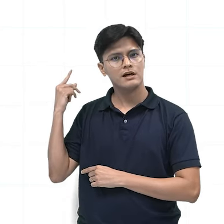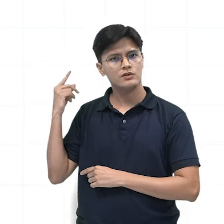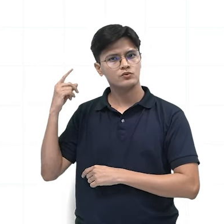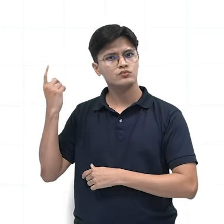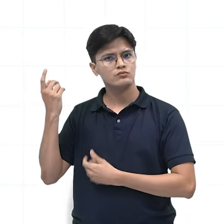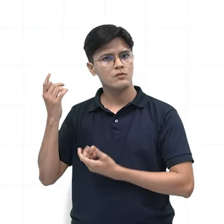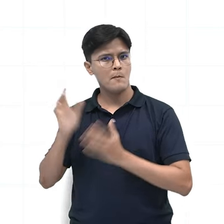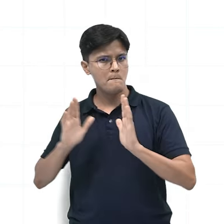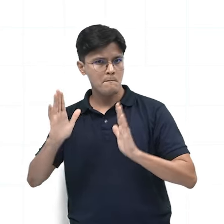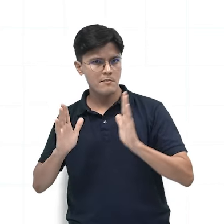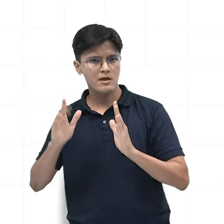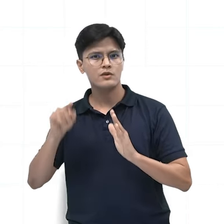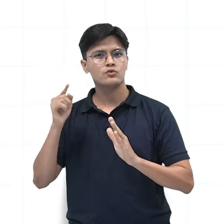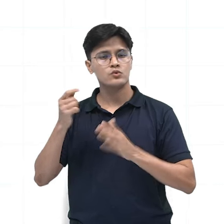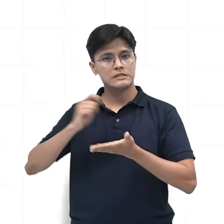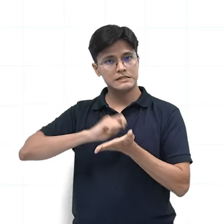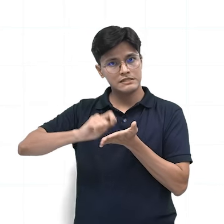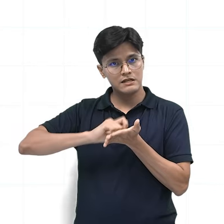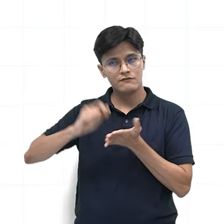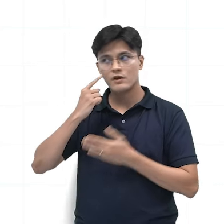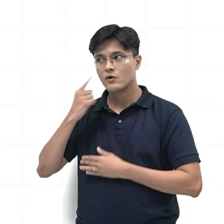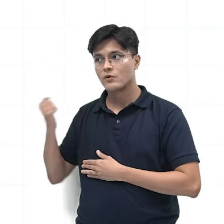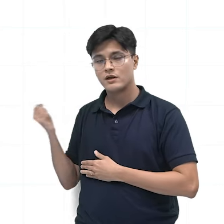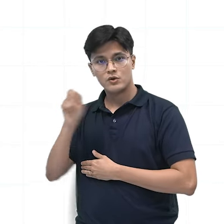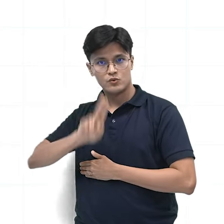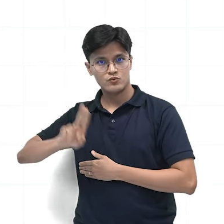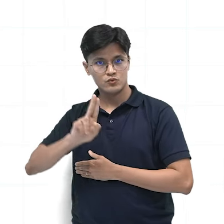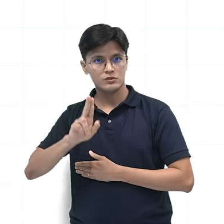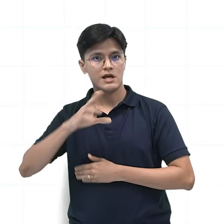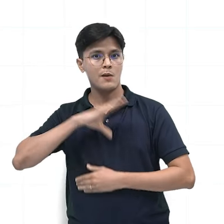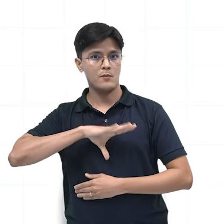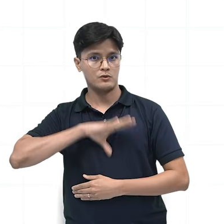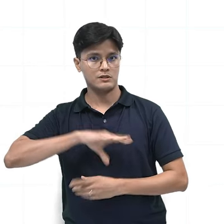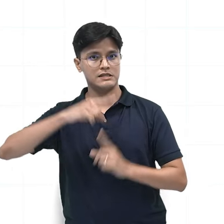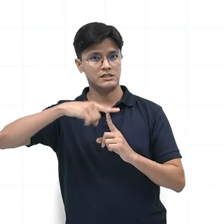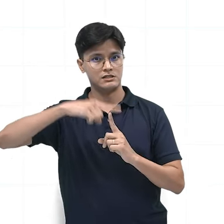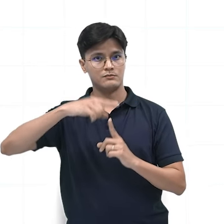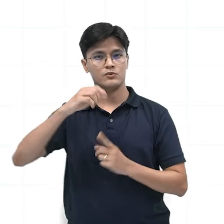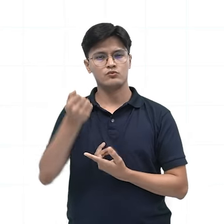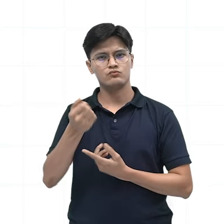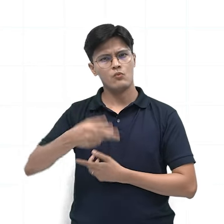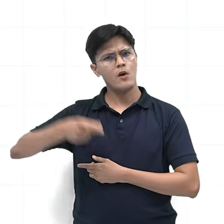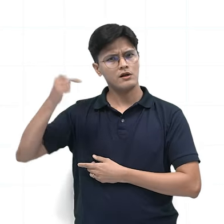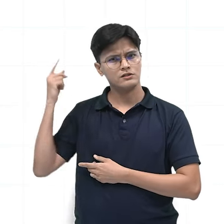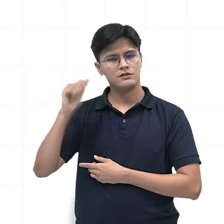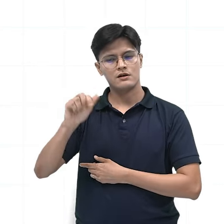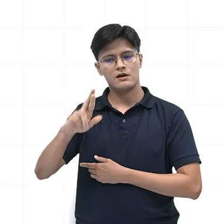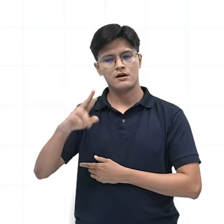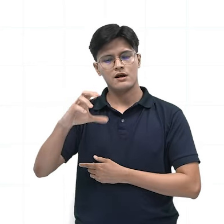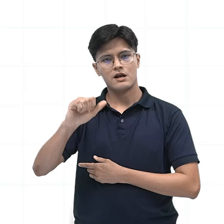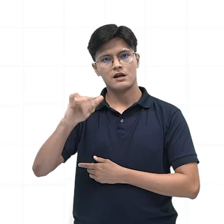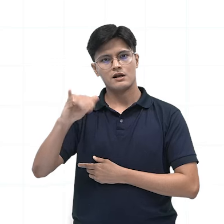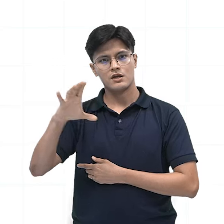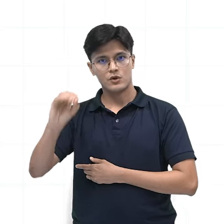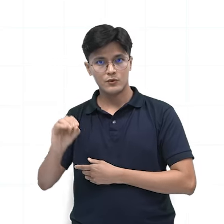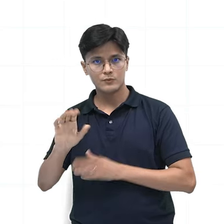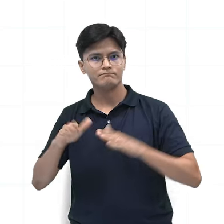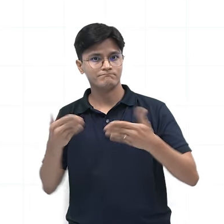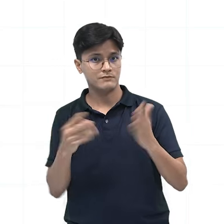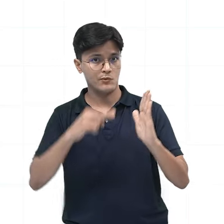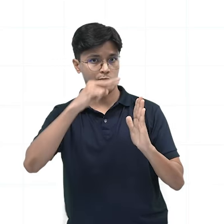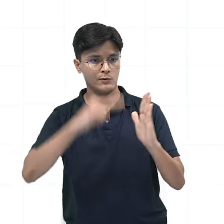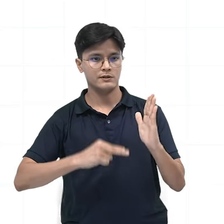escrito dessa forma, era com o português arcaico, certo? Então, vamos ler. Ai, flores do